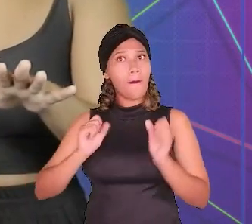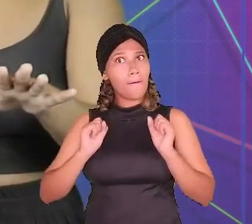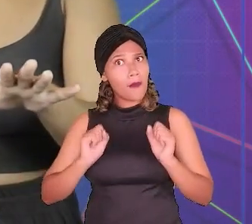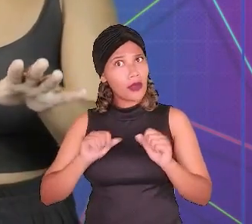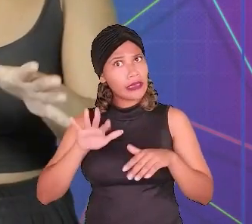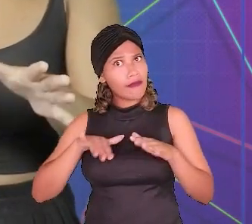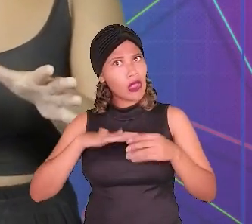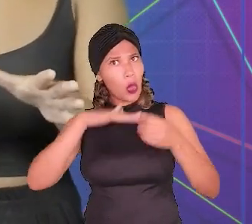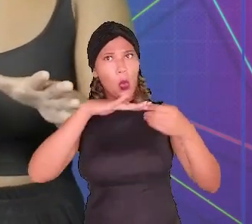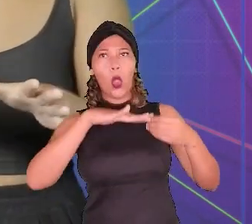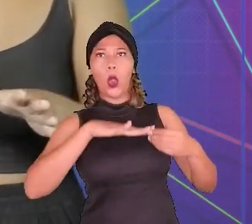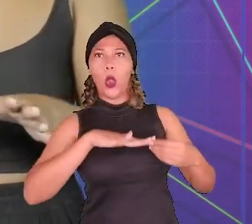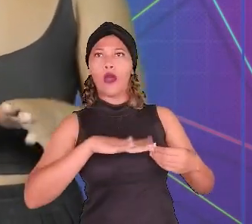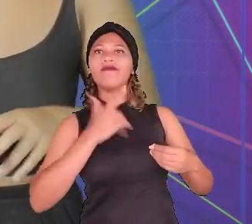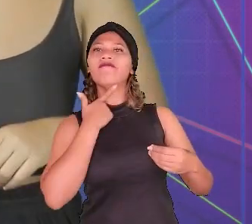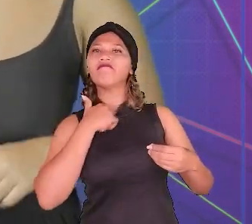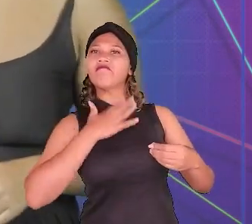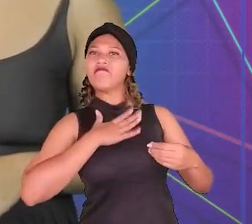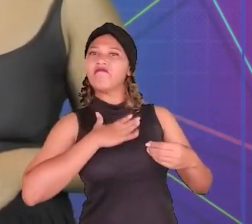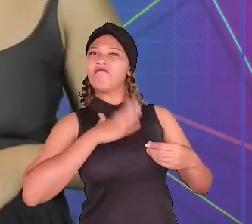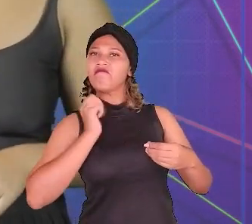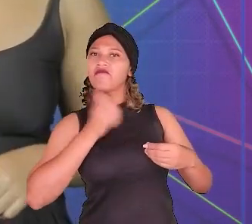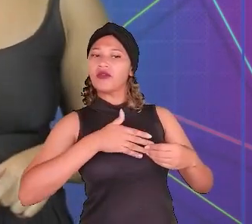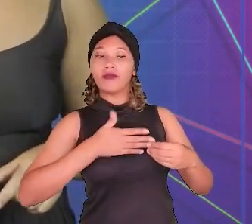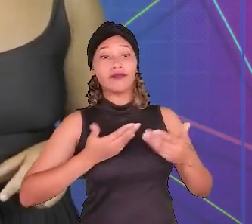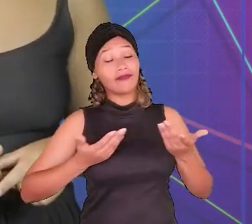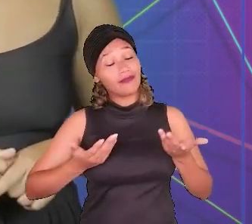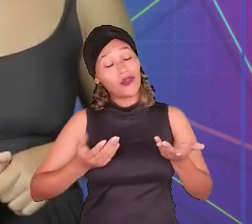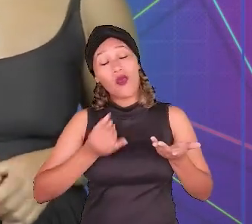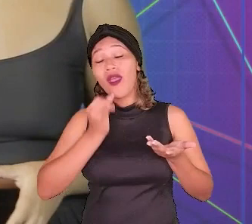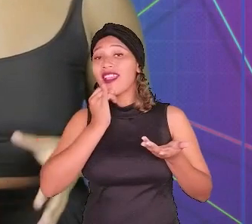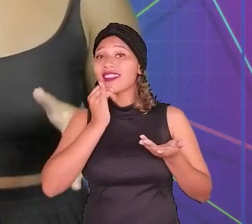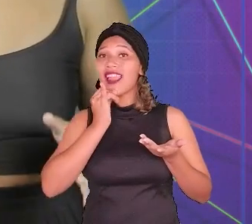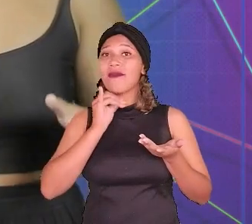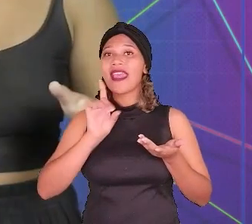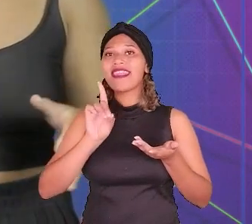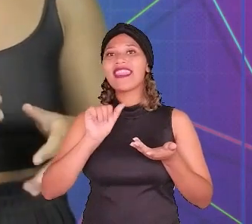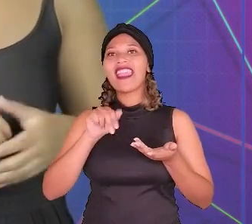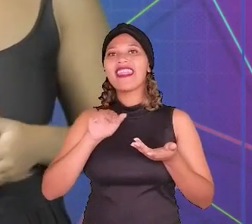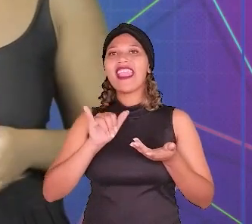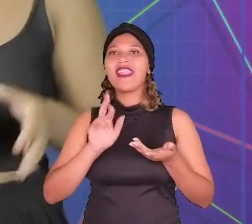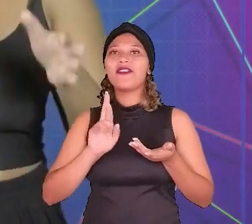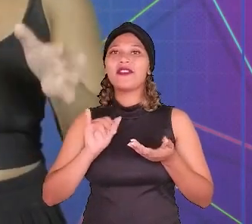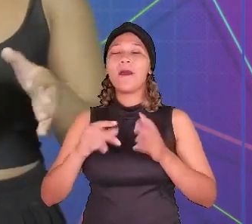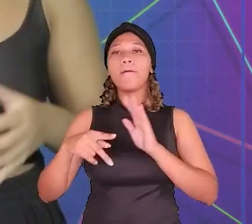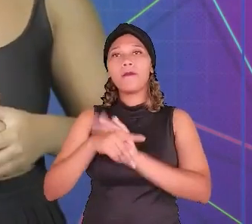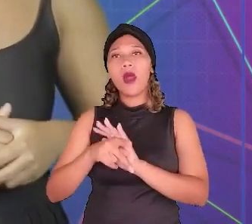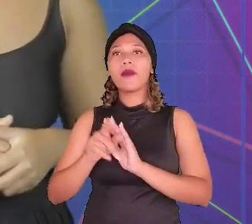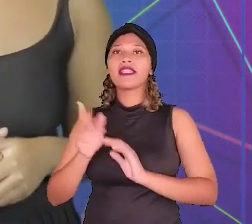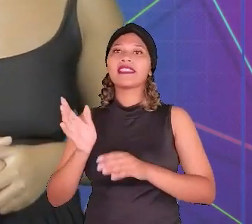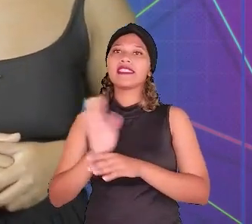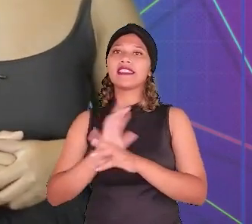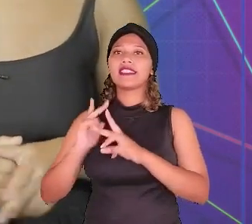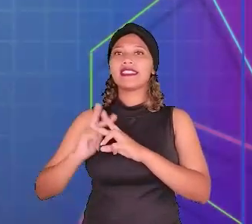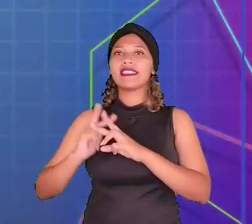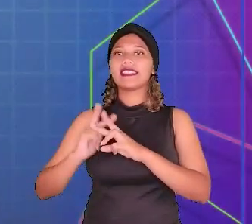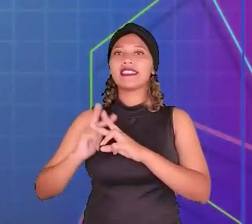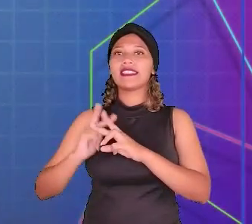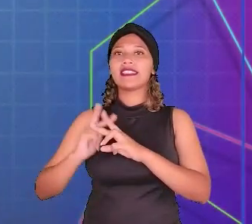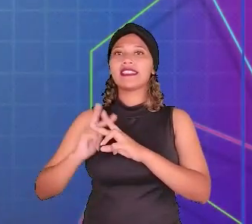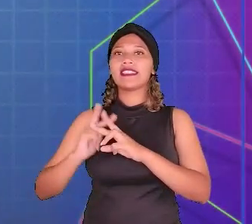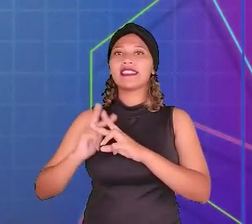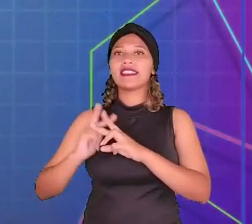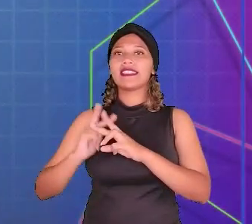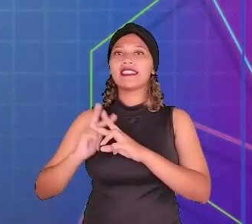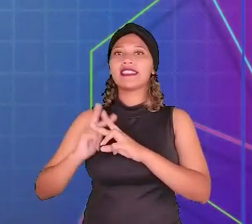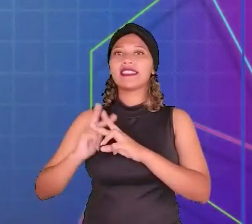pode se tornar autoritário para fazer valer a sua vontade. Um exemplo pode ser a Daenerys Targaryen, de Game of Thrones. Imagem de Daenerys